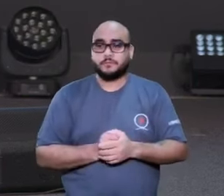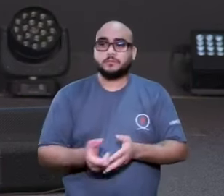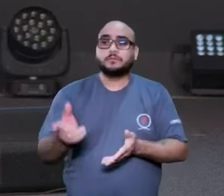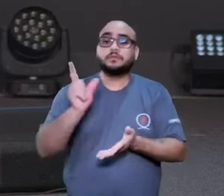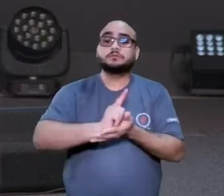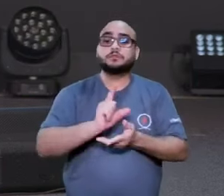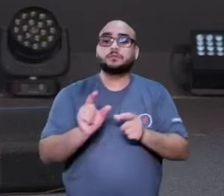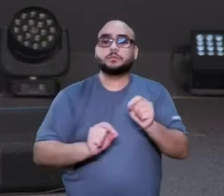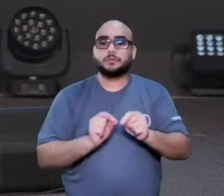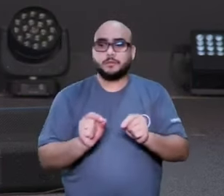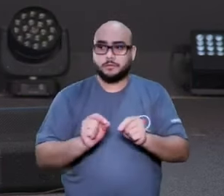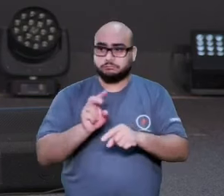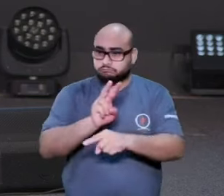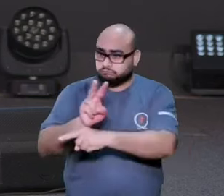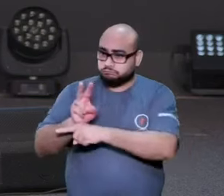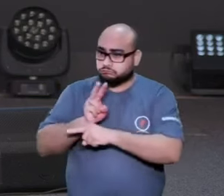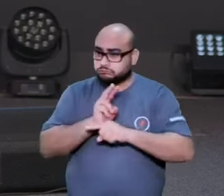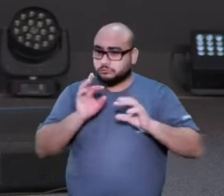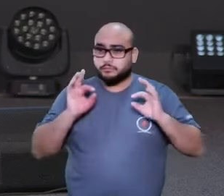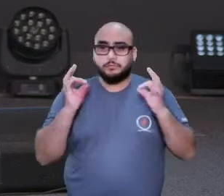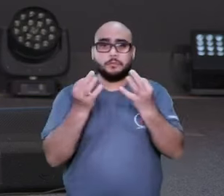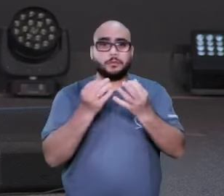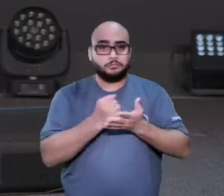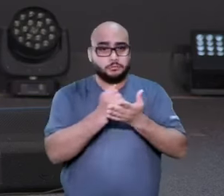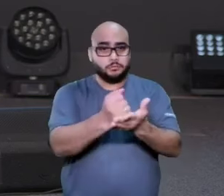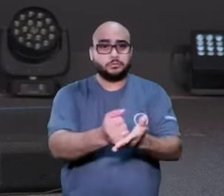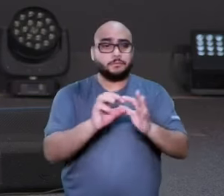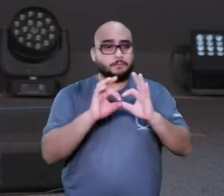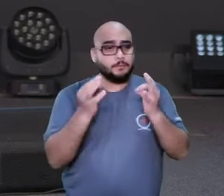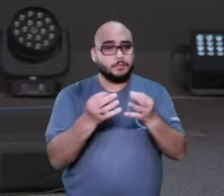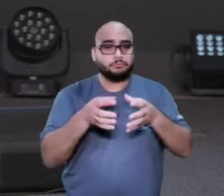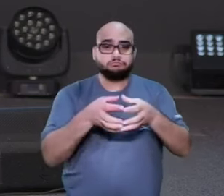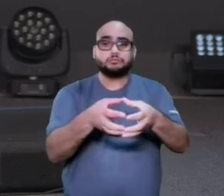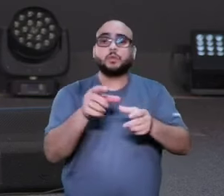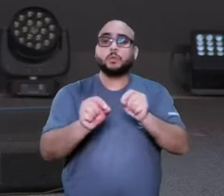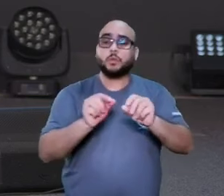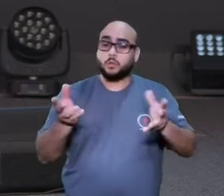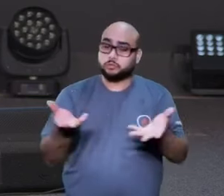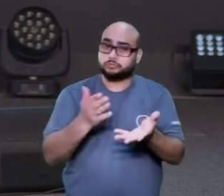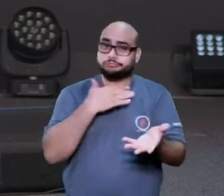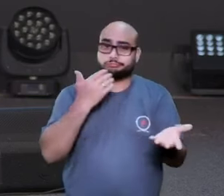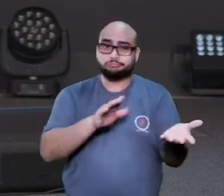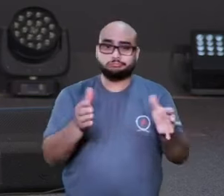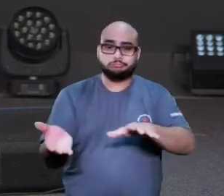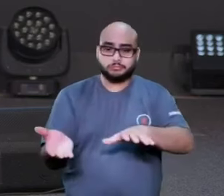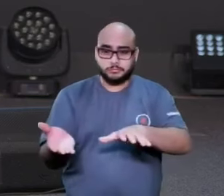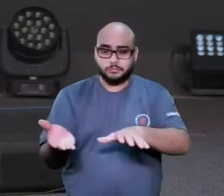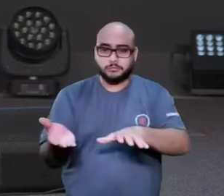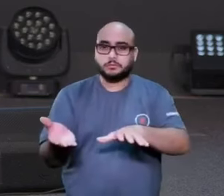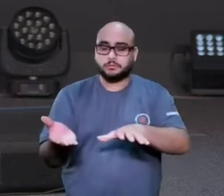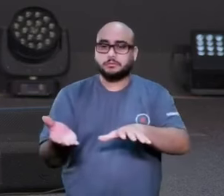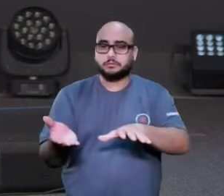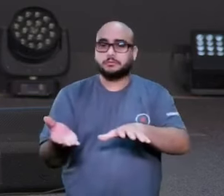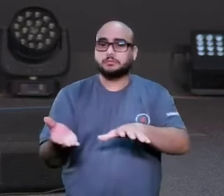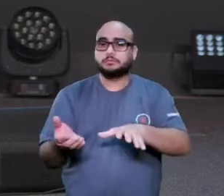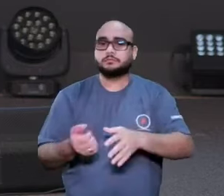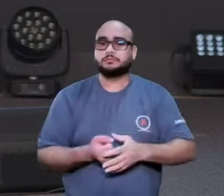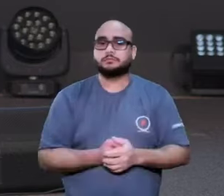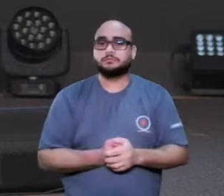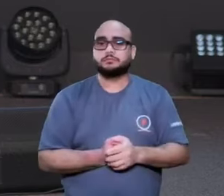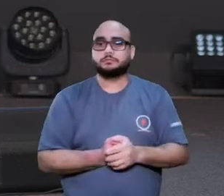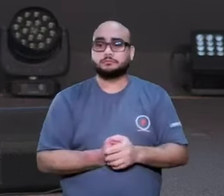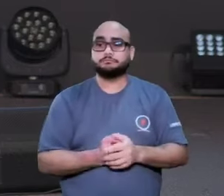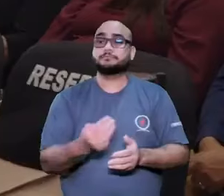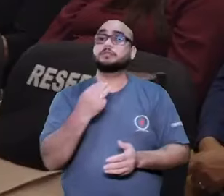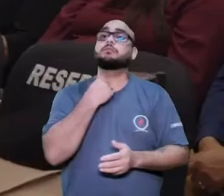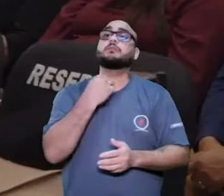Amparo de sustento e provisão vai a óbito e neste óbito Marta